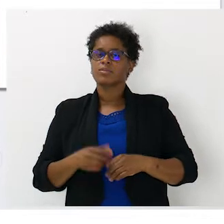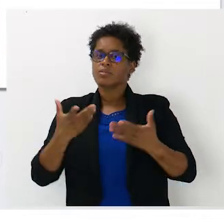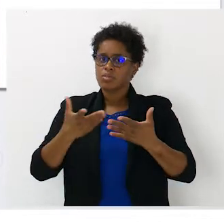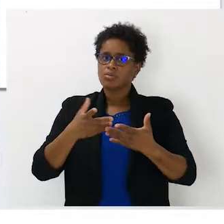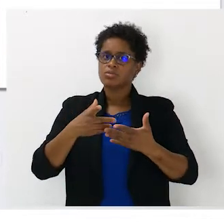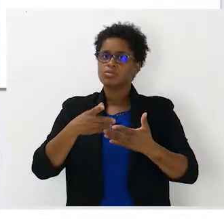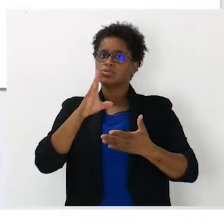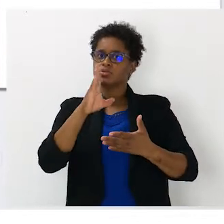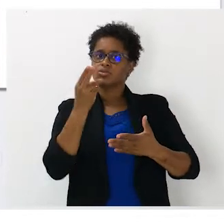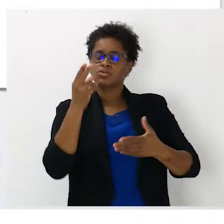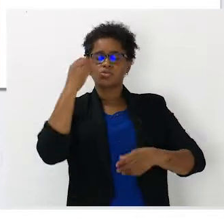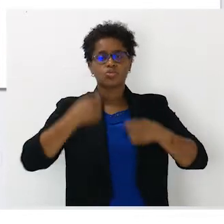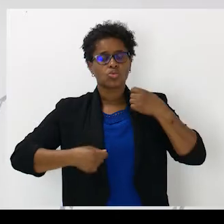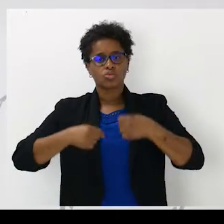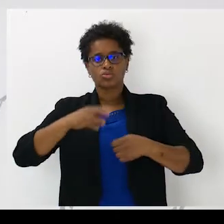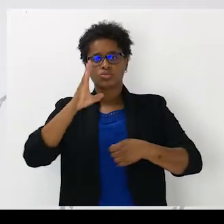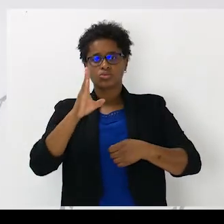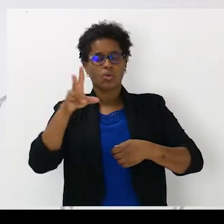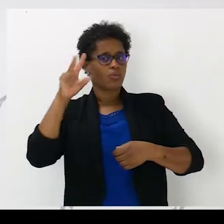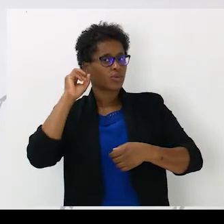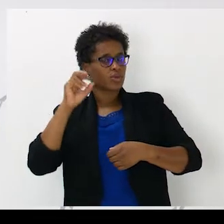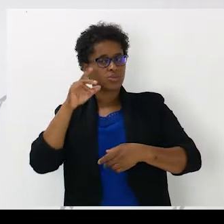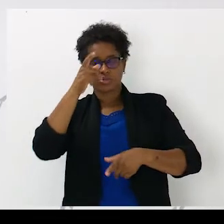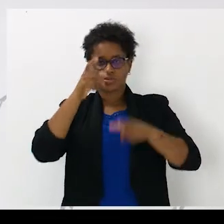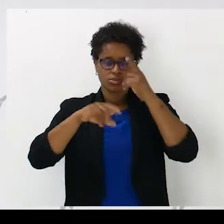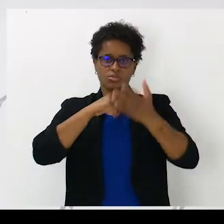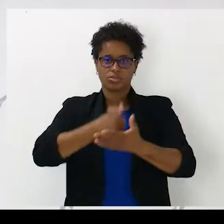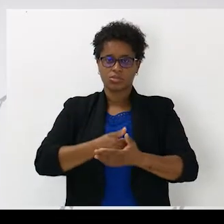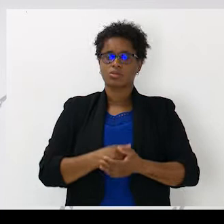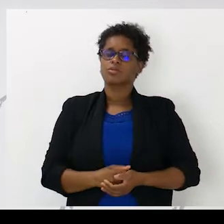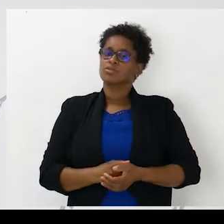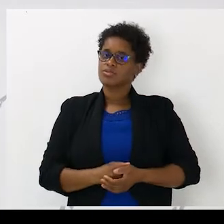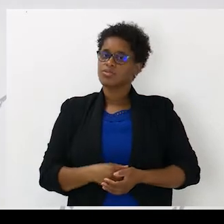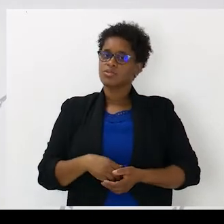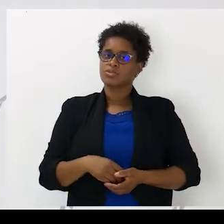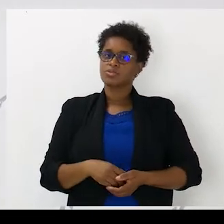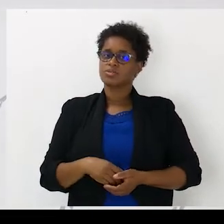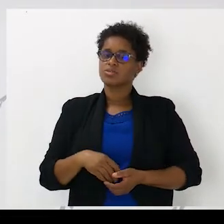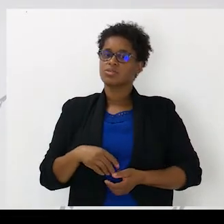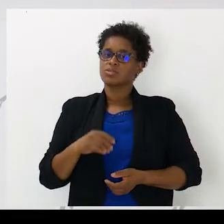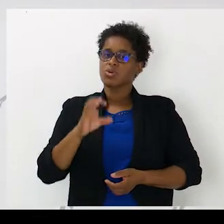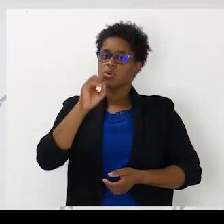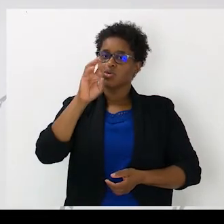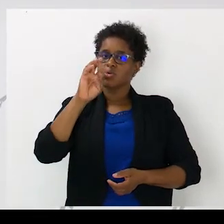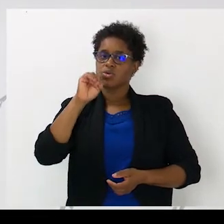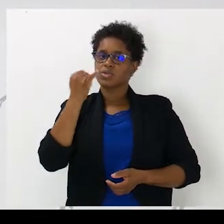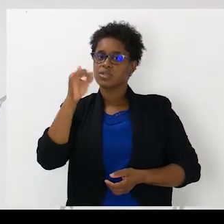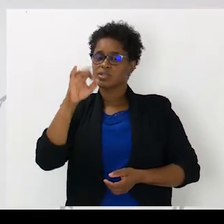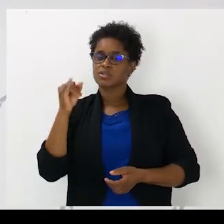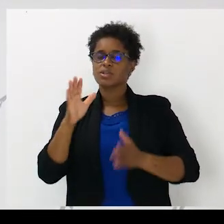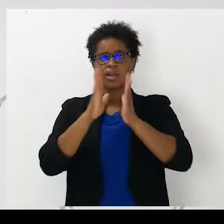os falecidos. Portanto, Osíris é Deus dos mortos. Ele julga